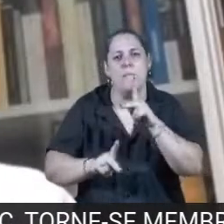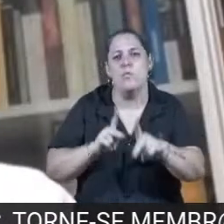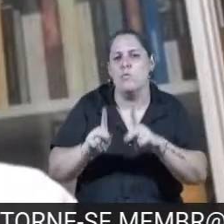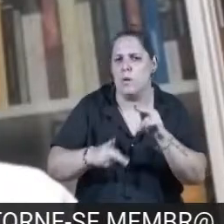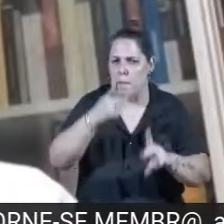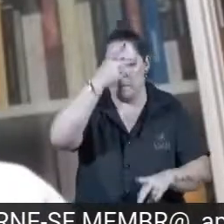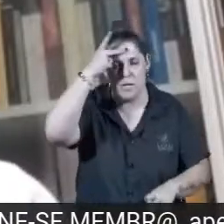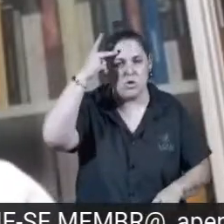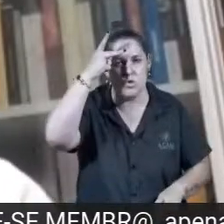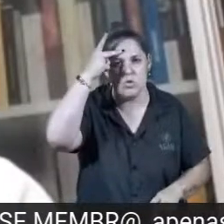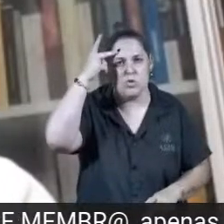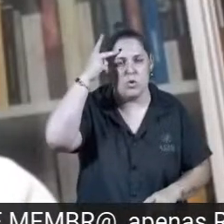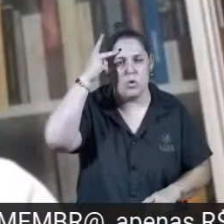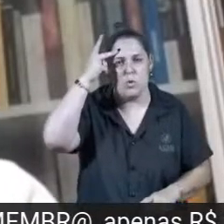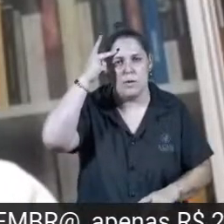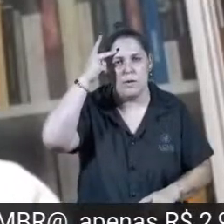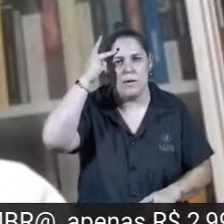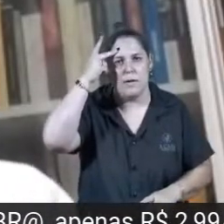super